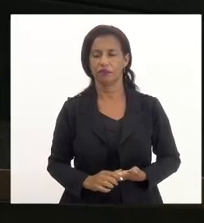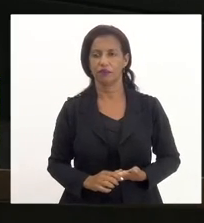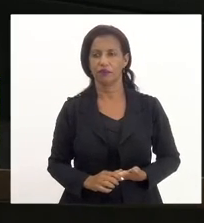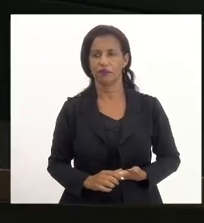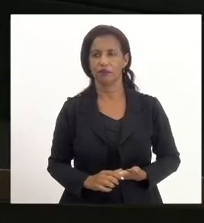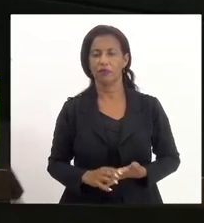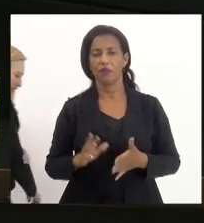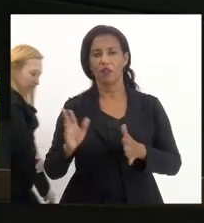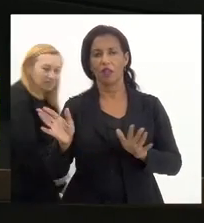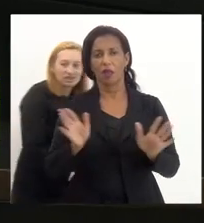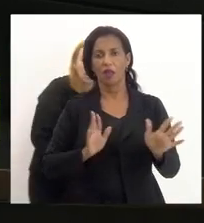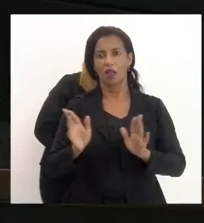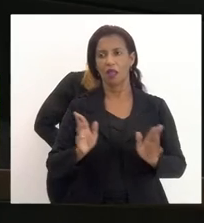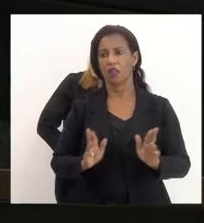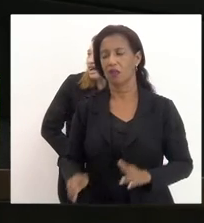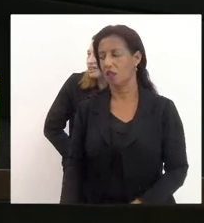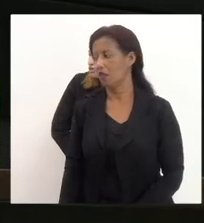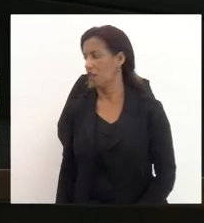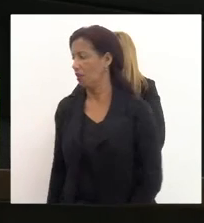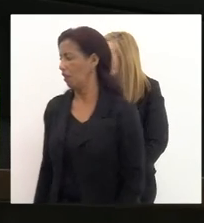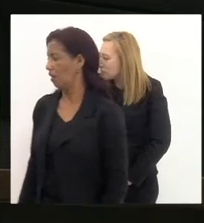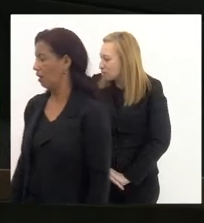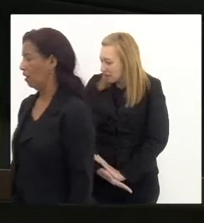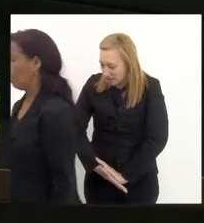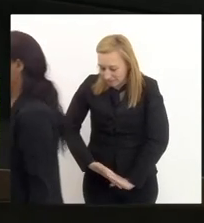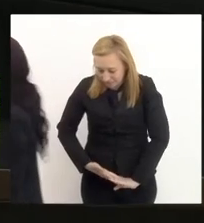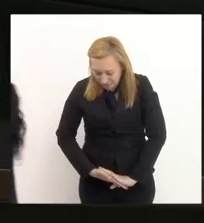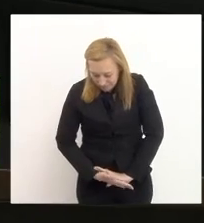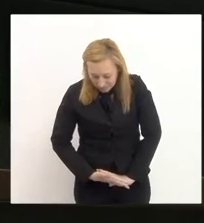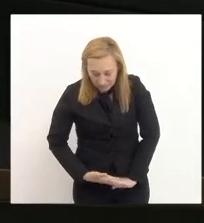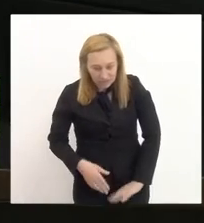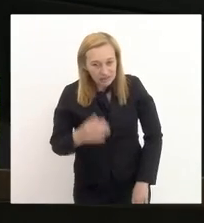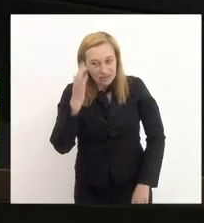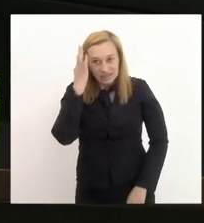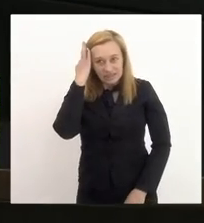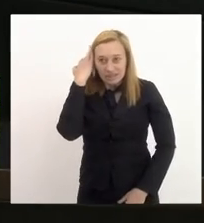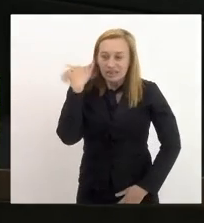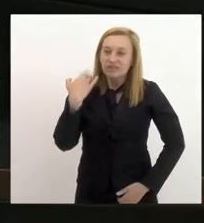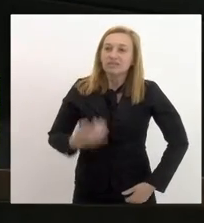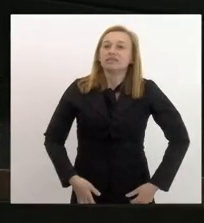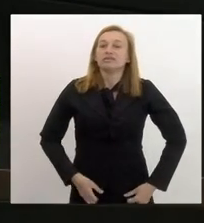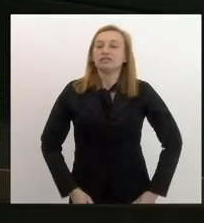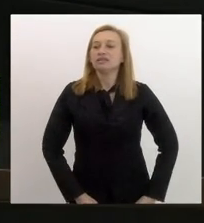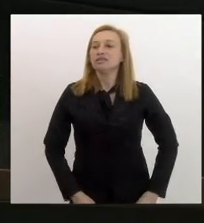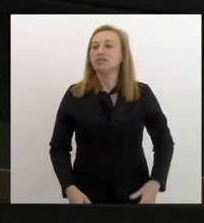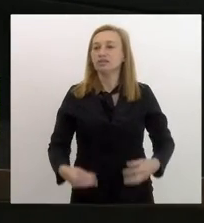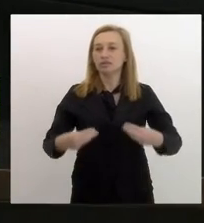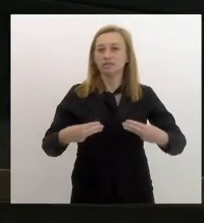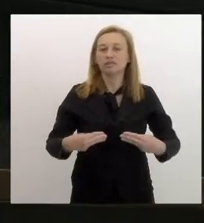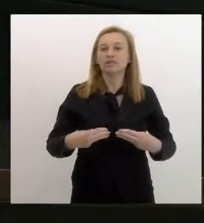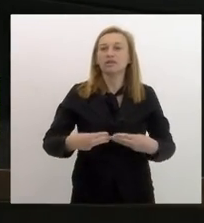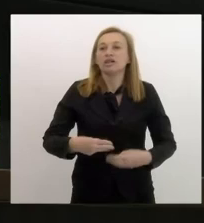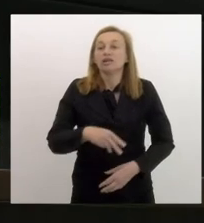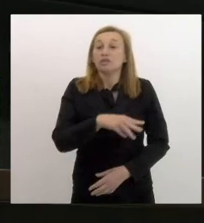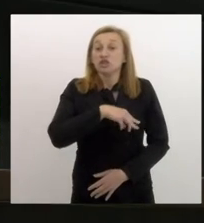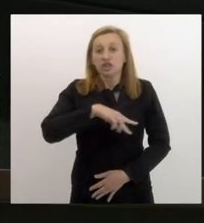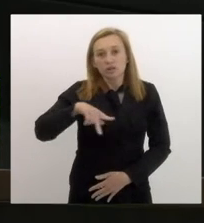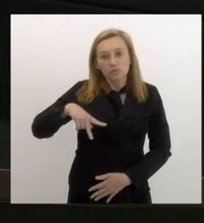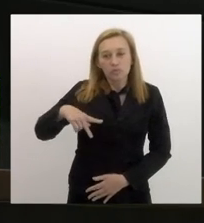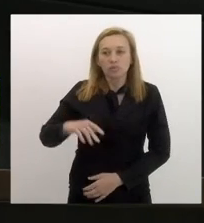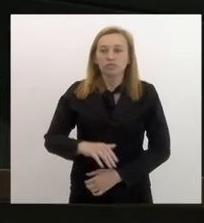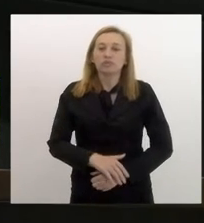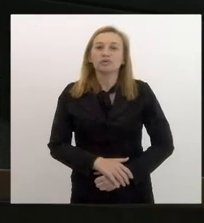para Rigor parece que o poder judiciário eo Ministério Público é que